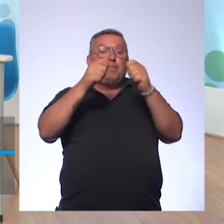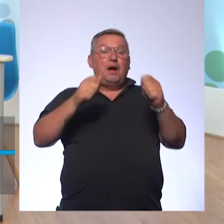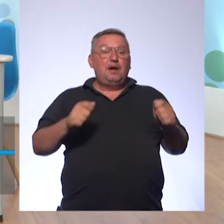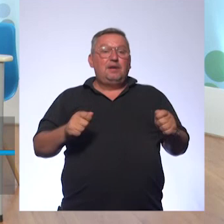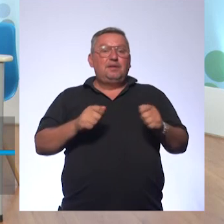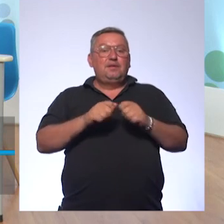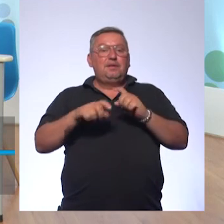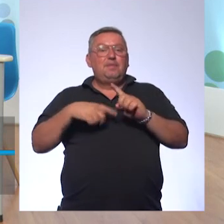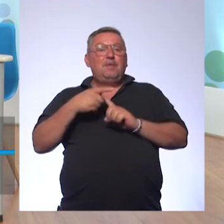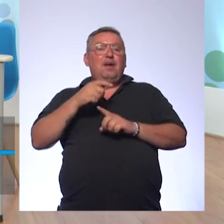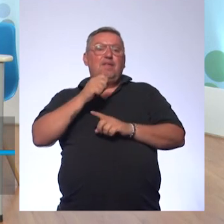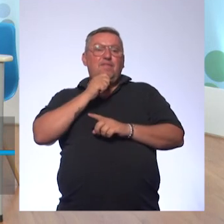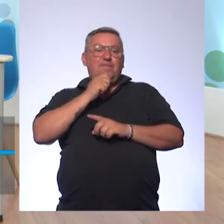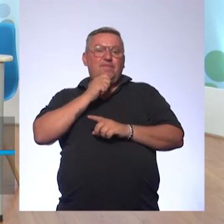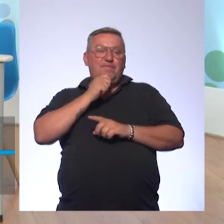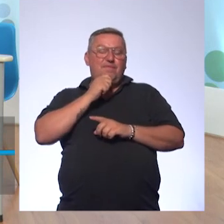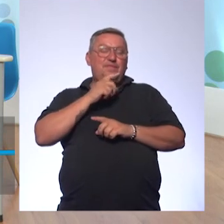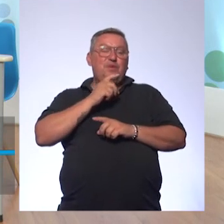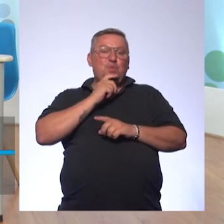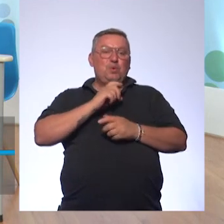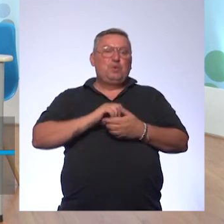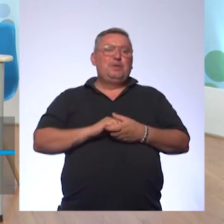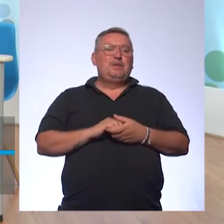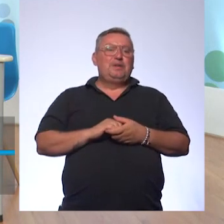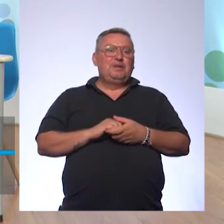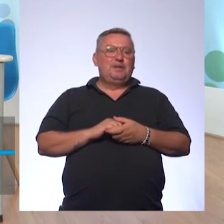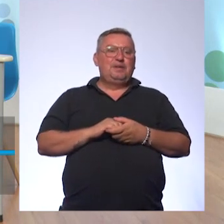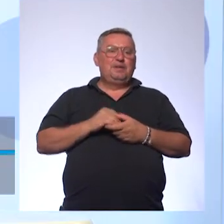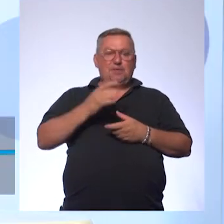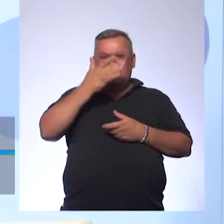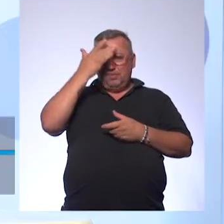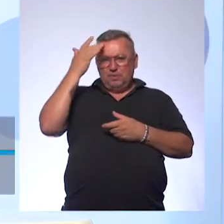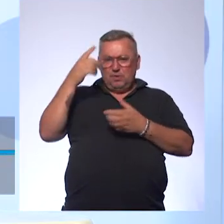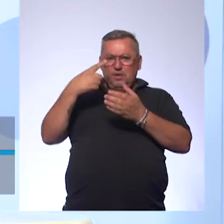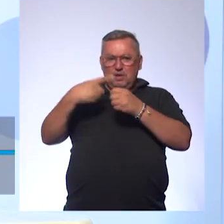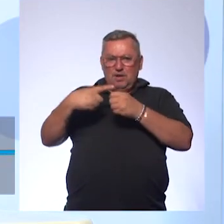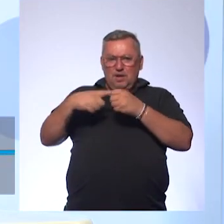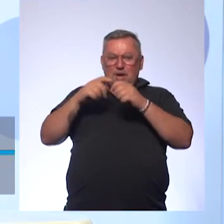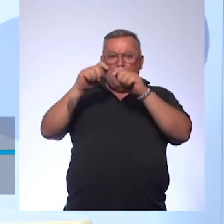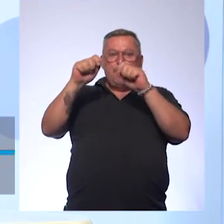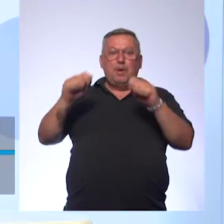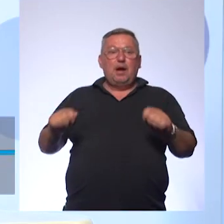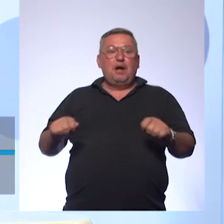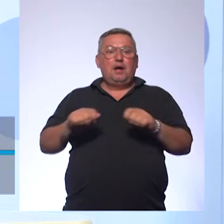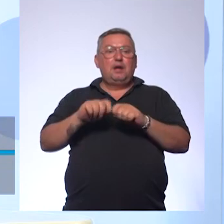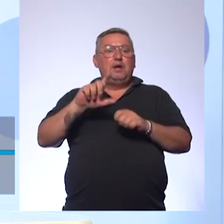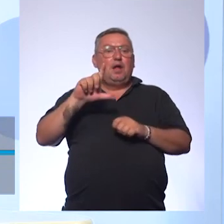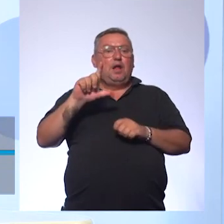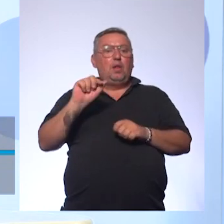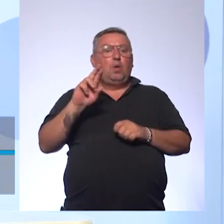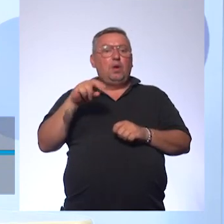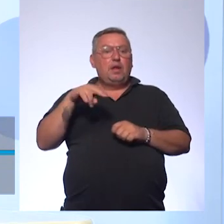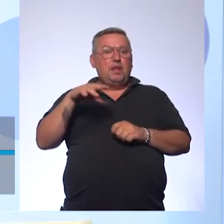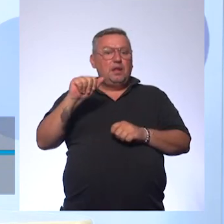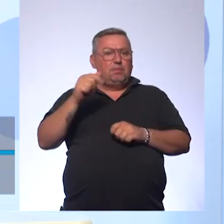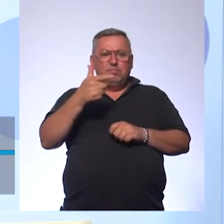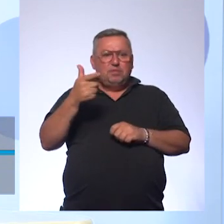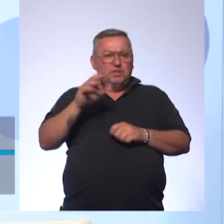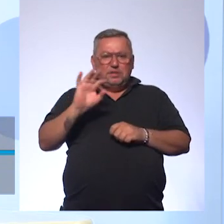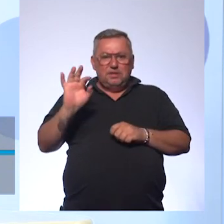Paraíba, né? Ali Aparecida, acho que é Vale do Paraíba ainda, né? Olímpia, muito calor também, né? Umidade baixa. Muito